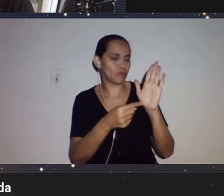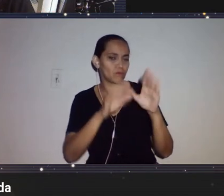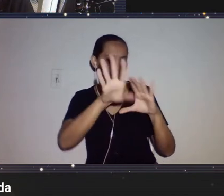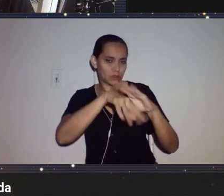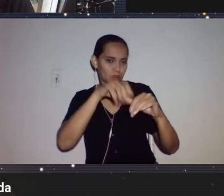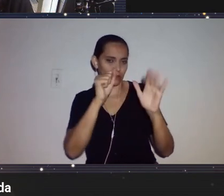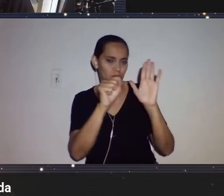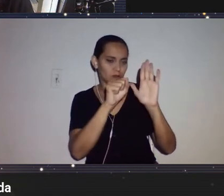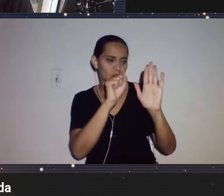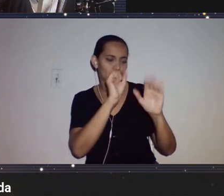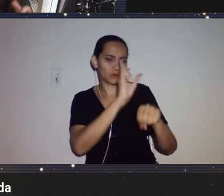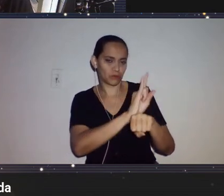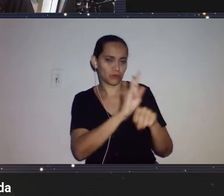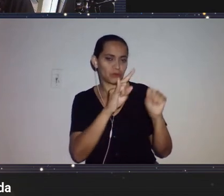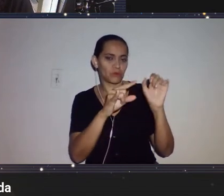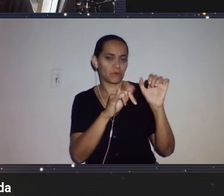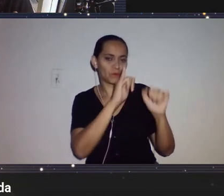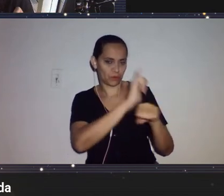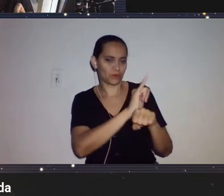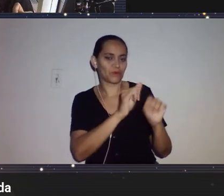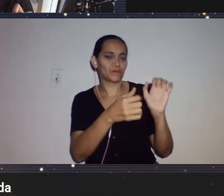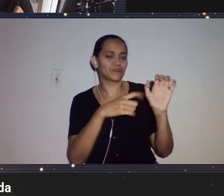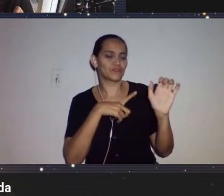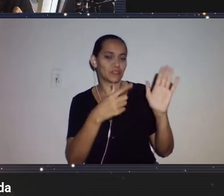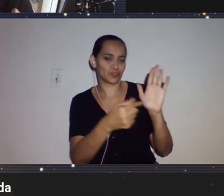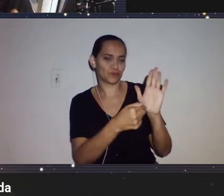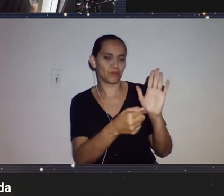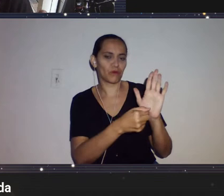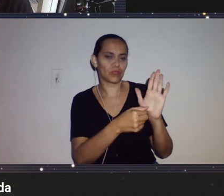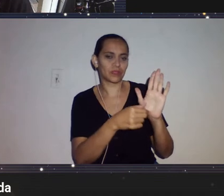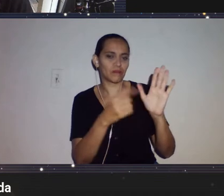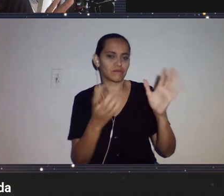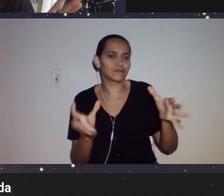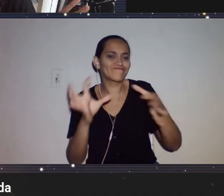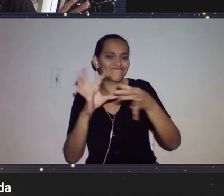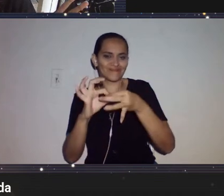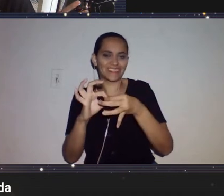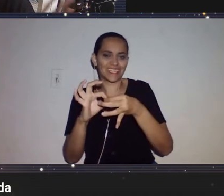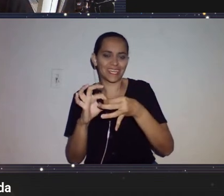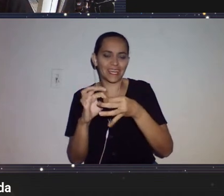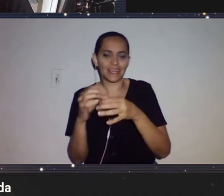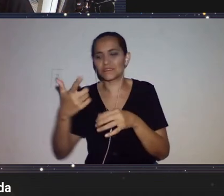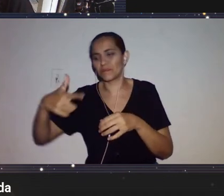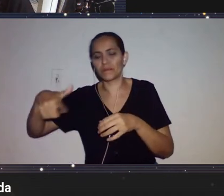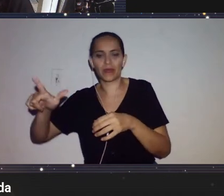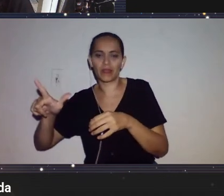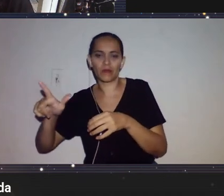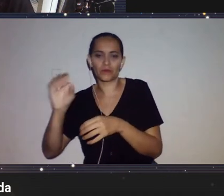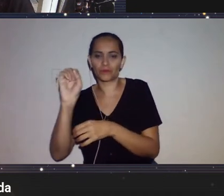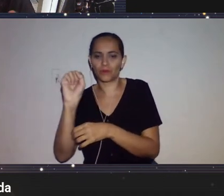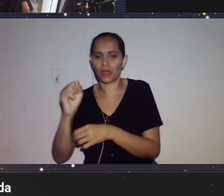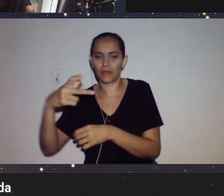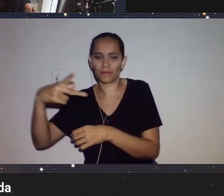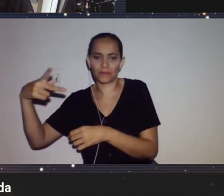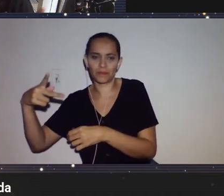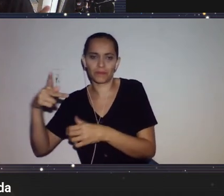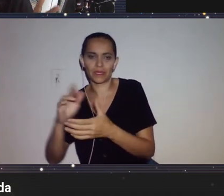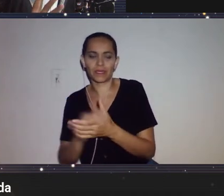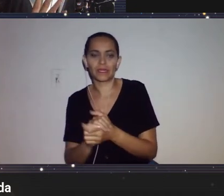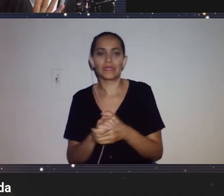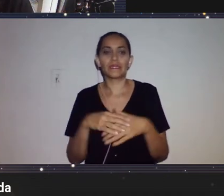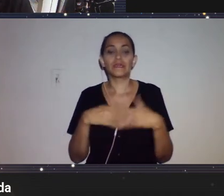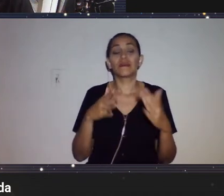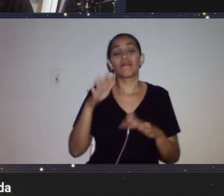no YouTube, eu queria achar a mesma música no Spotify, só que meu processo normal era copiar, colar o nome da música,